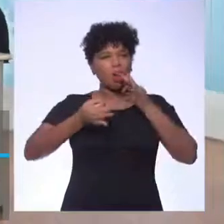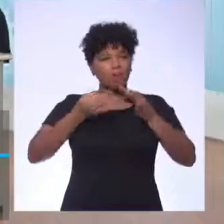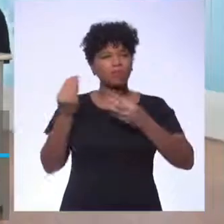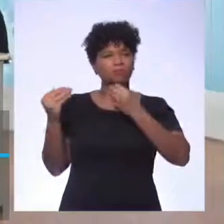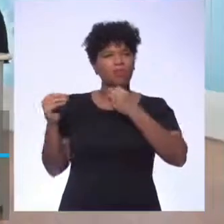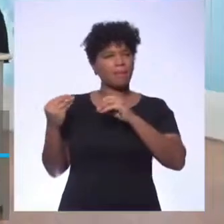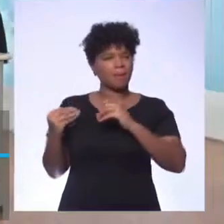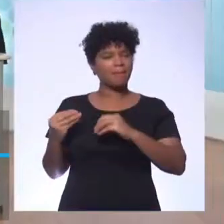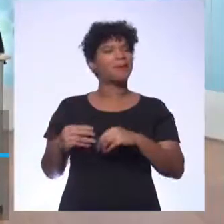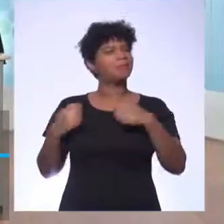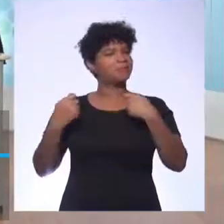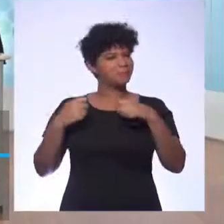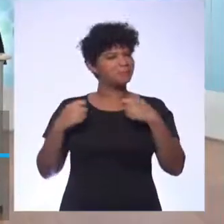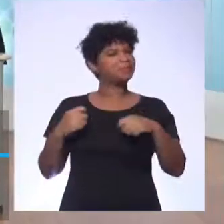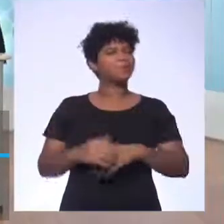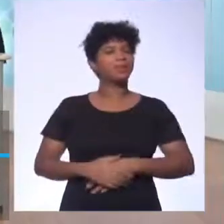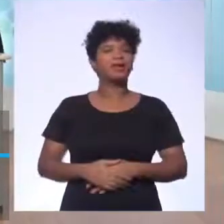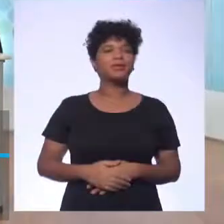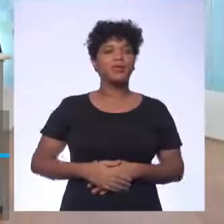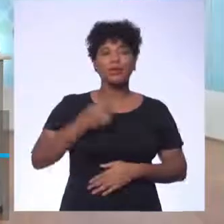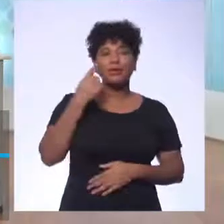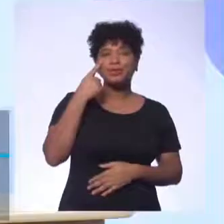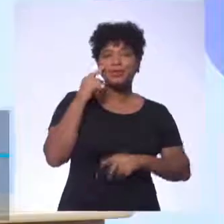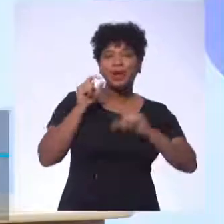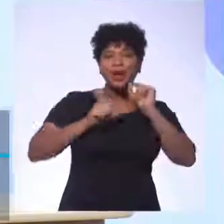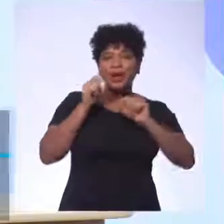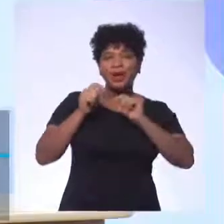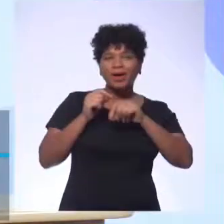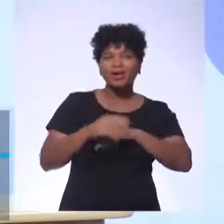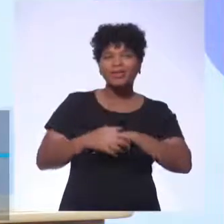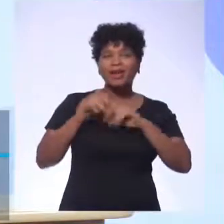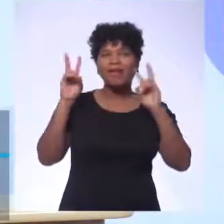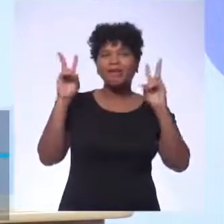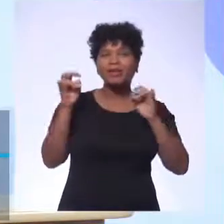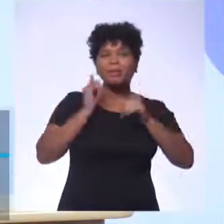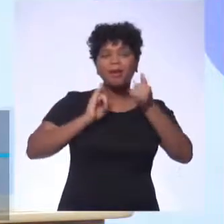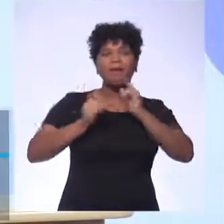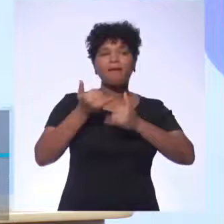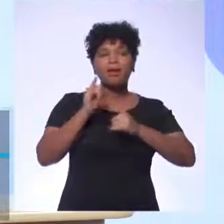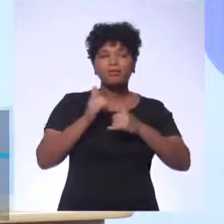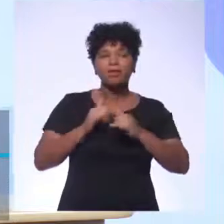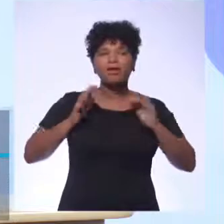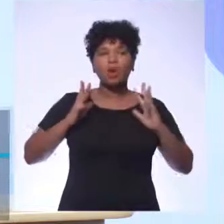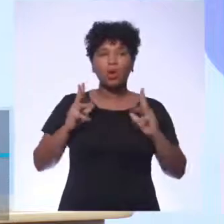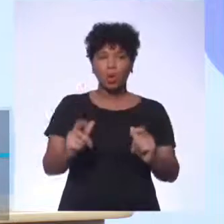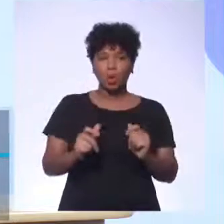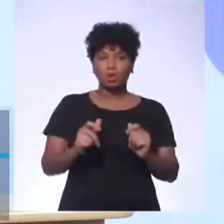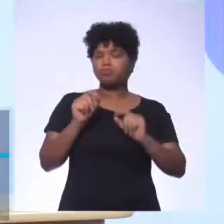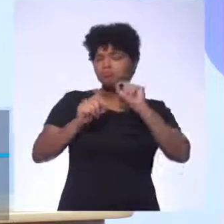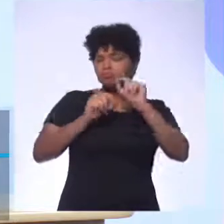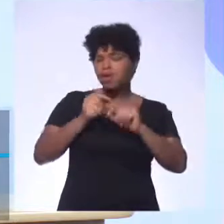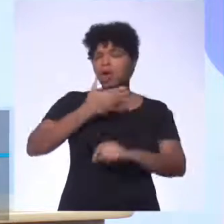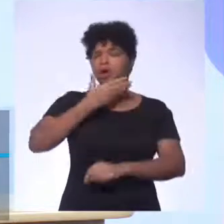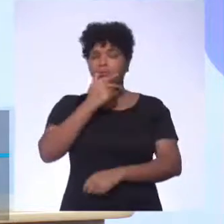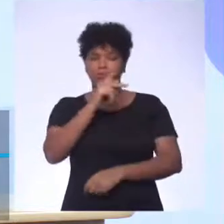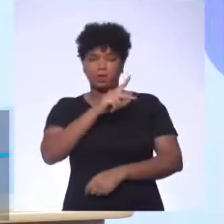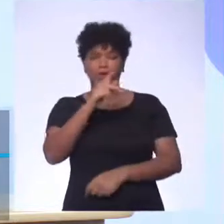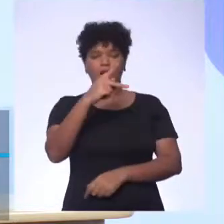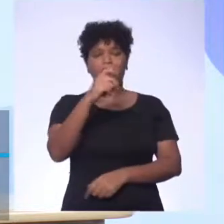que os professores colocaram aqui sobre Isso. energia limpa. O professor Paulo Roberto, ele